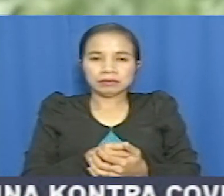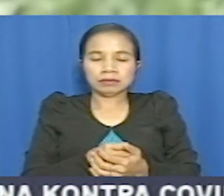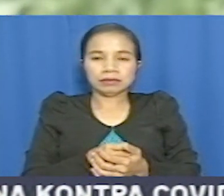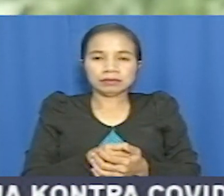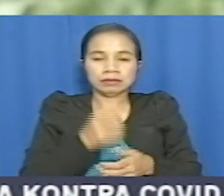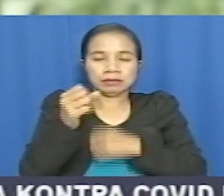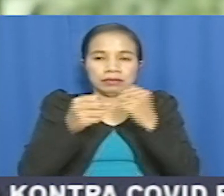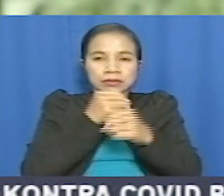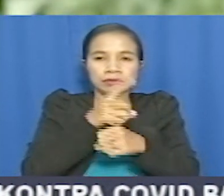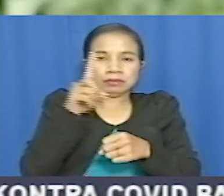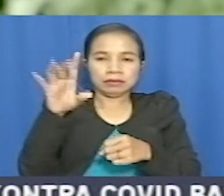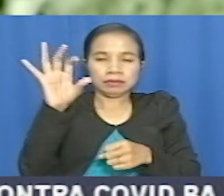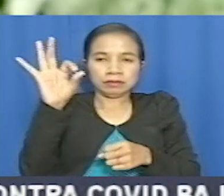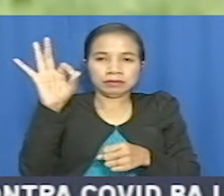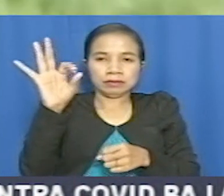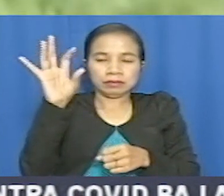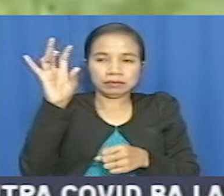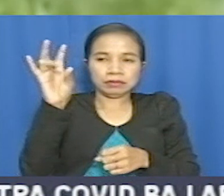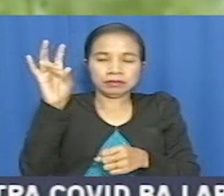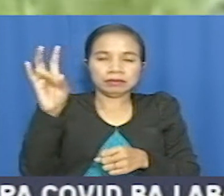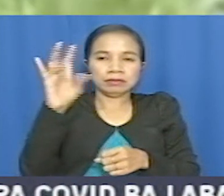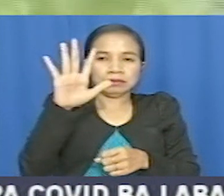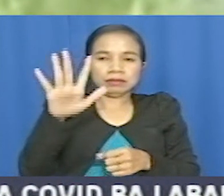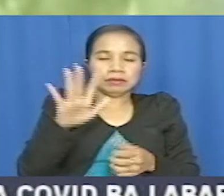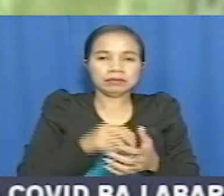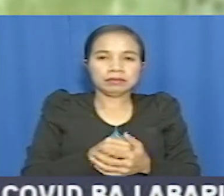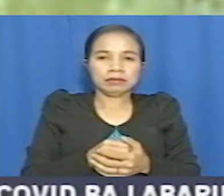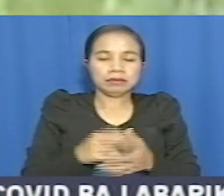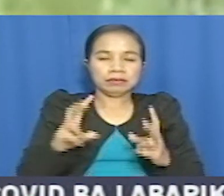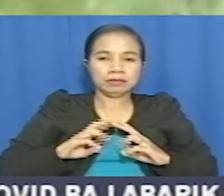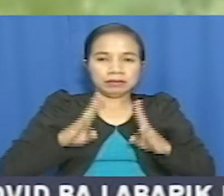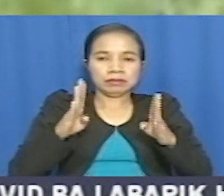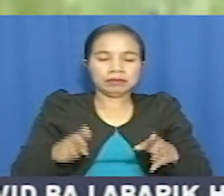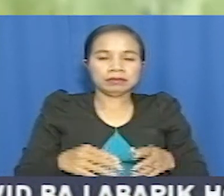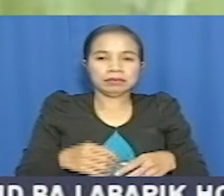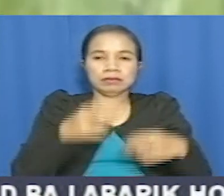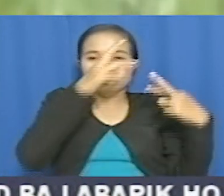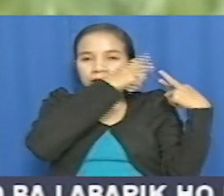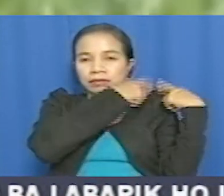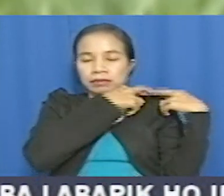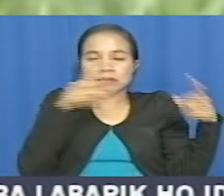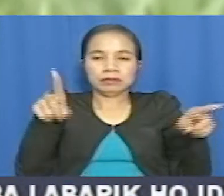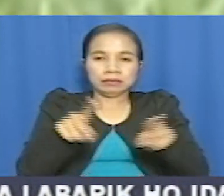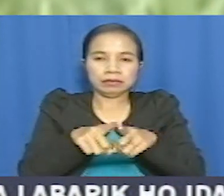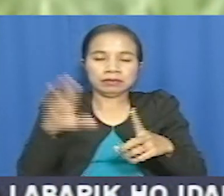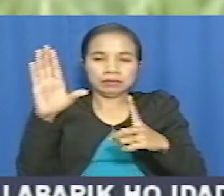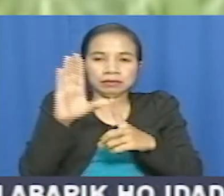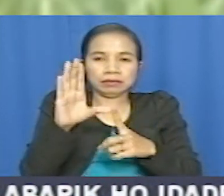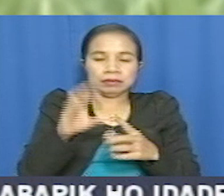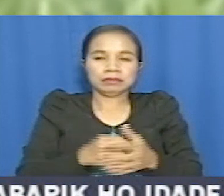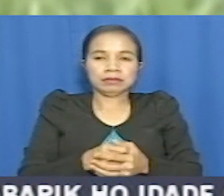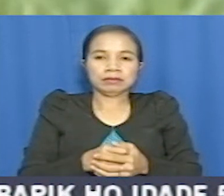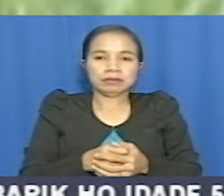tinan rihunda tu Sehitunulu Resing Lima nilar. Saudoso Biques Fuik, assume cargo, nudar comandante,